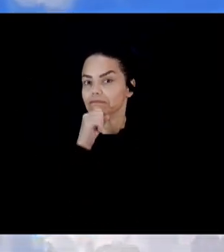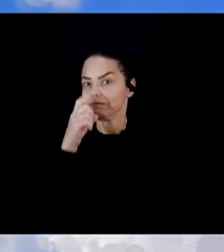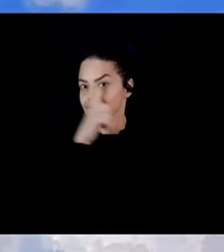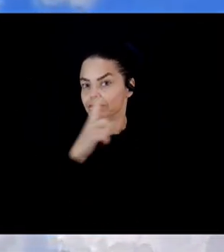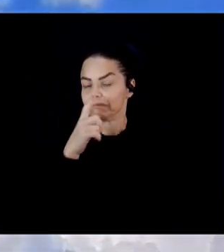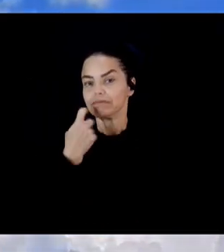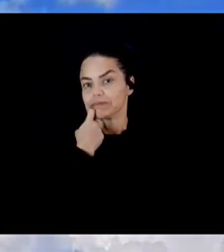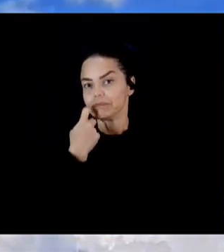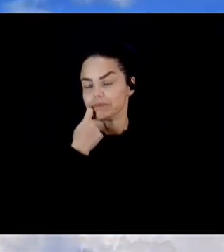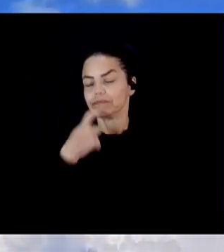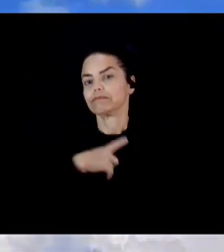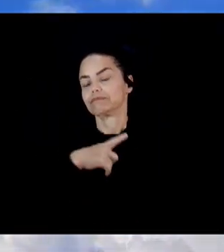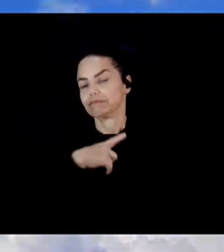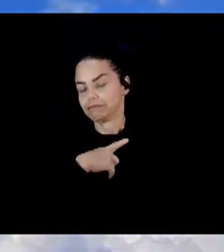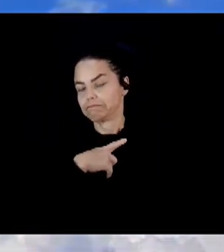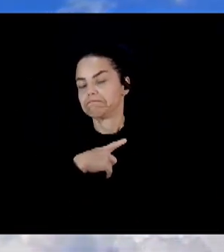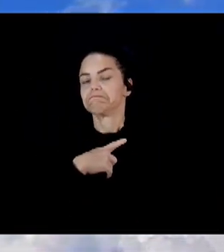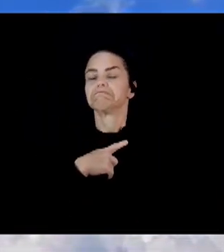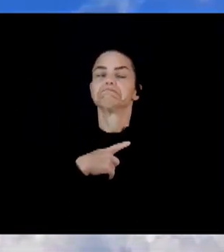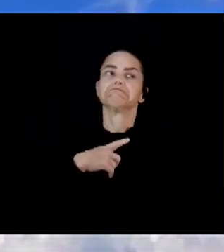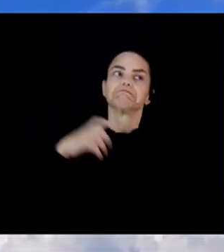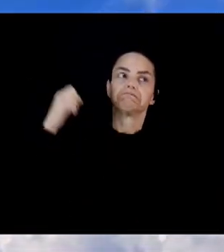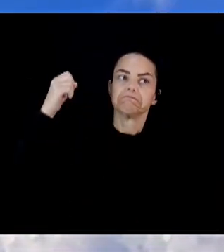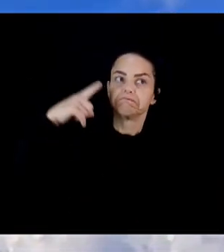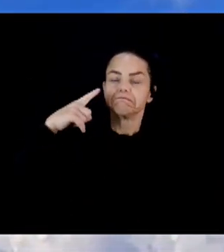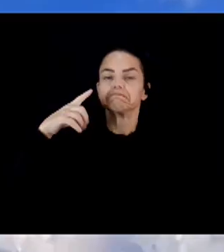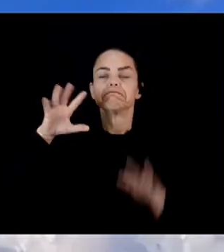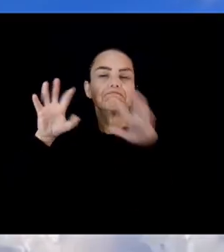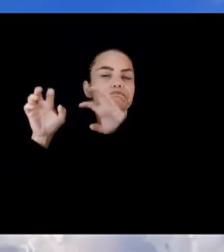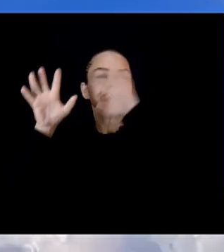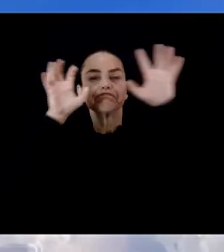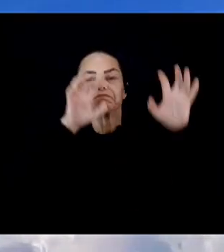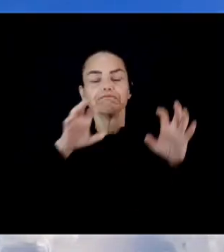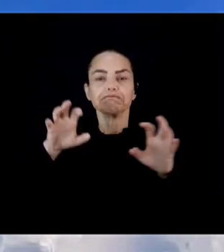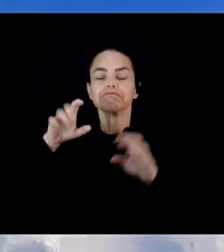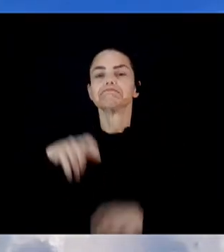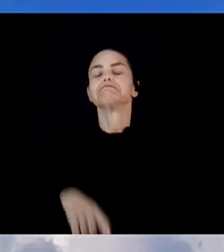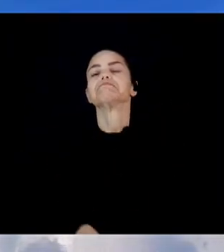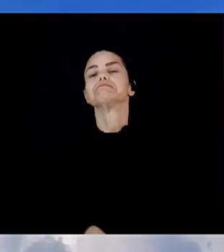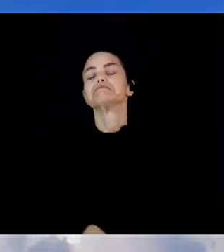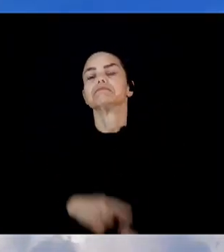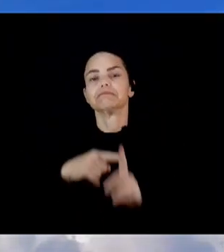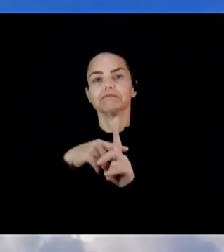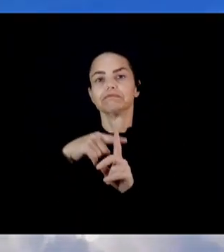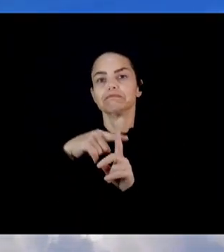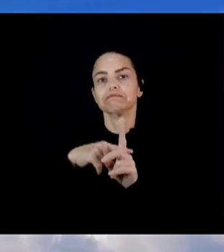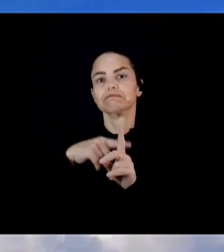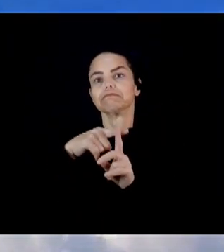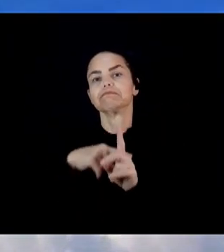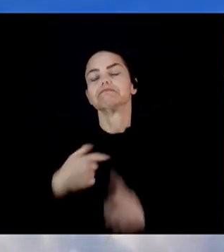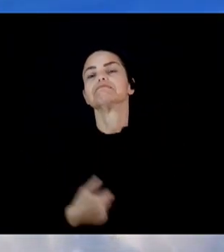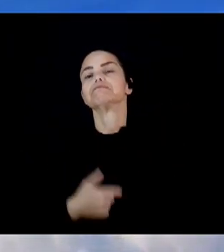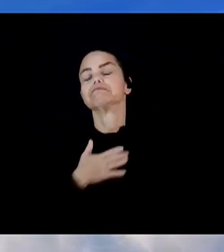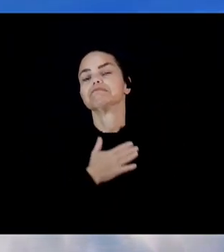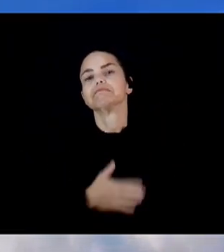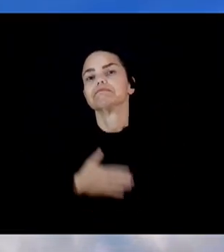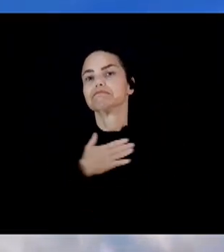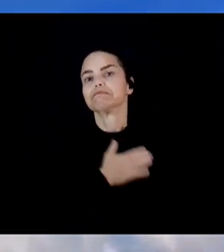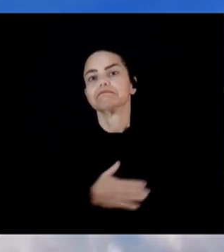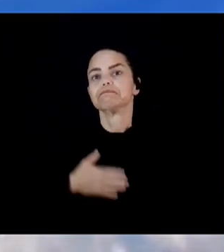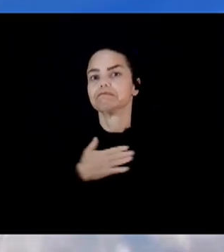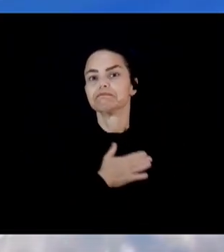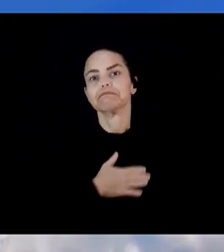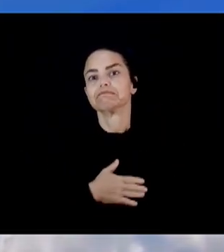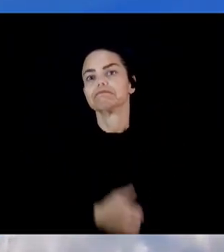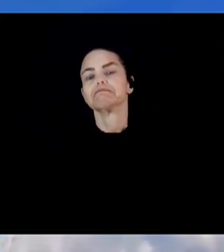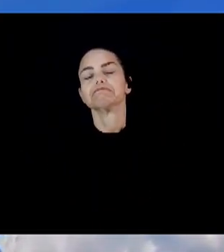temos aí um predomínio de sol entre nuvens ao longo do dia, a temperatura segue agradável nesta manhã e a máxima pode chegar